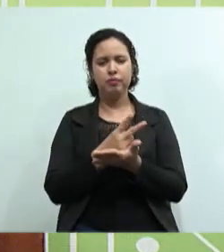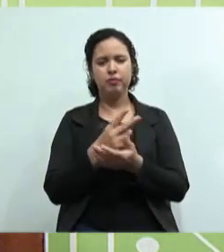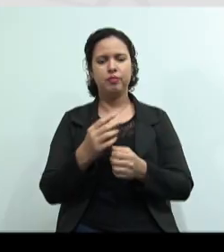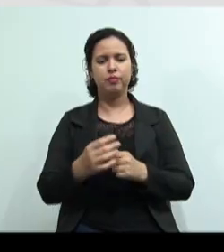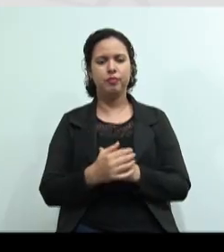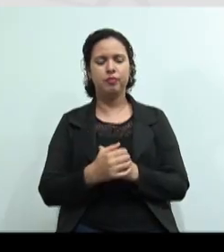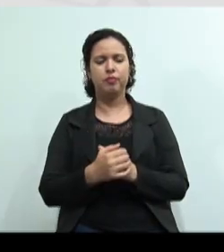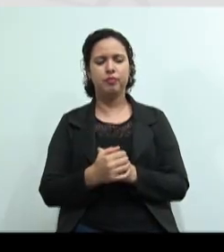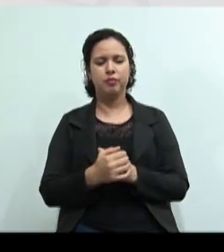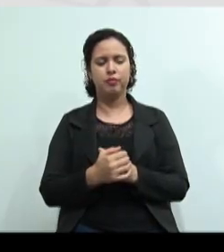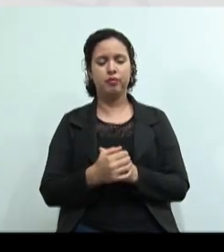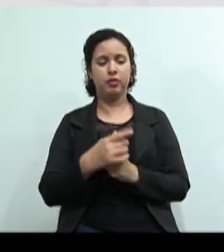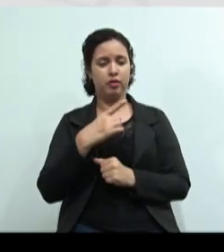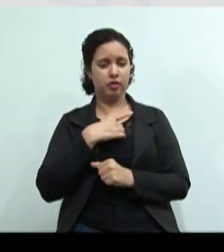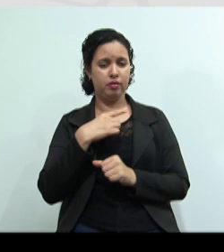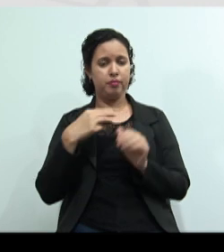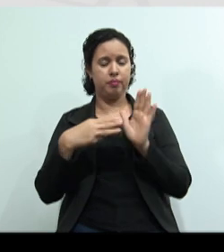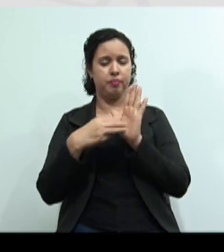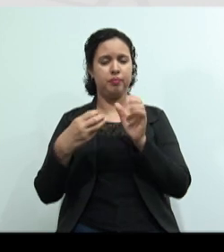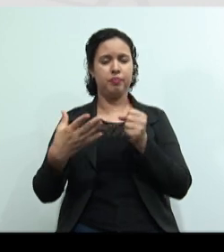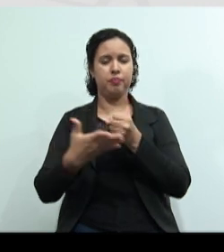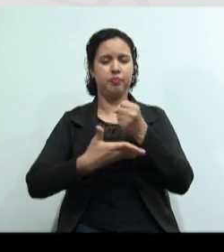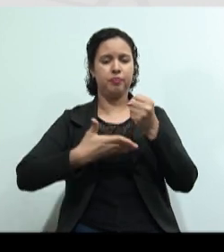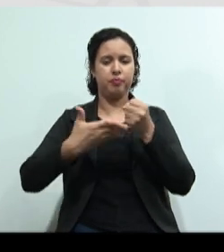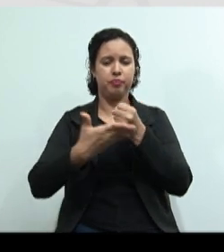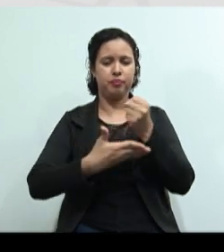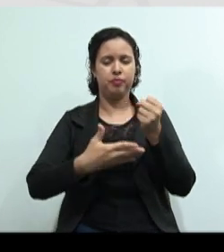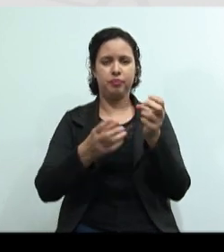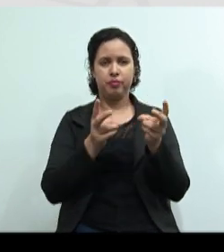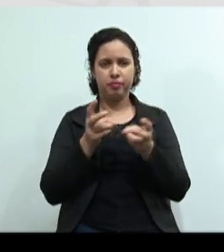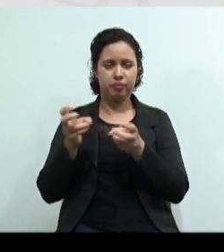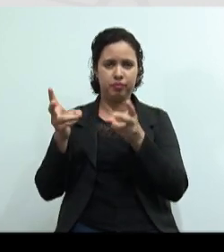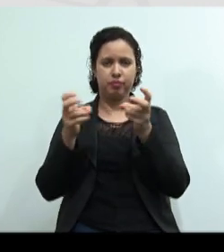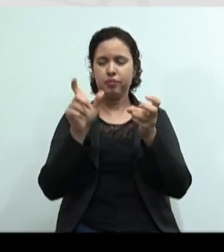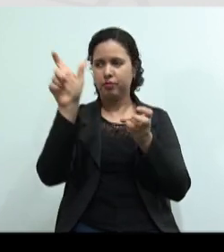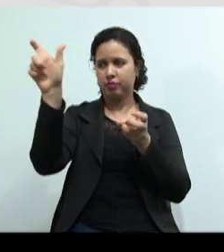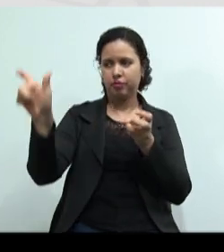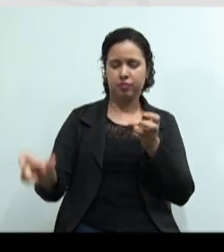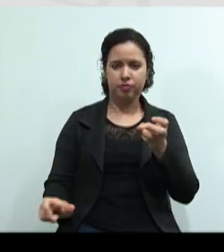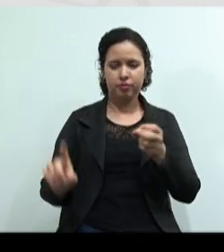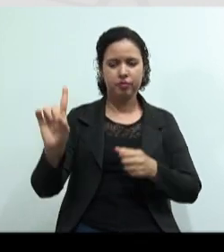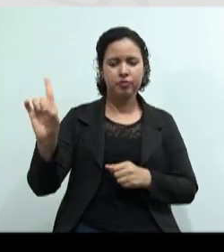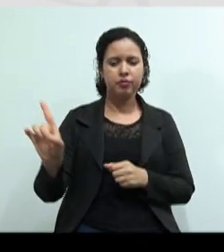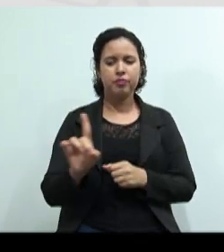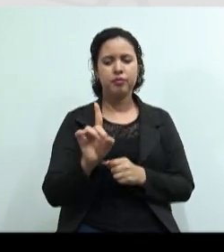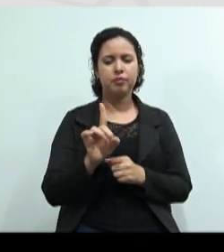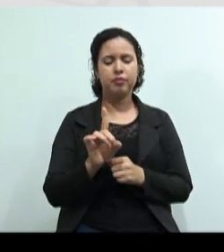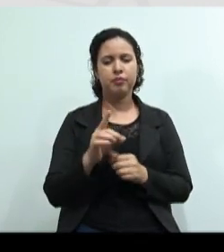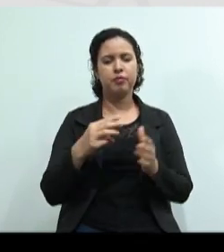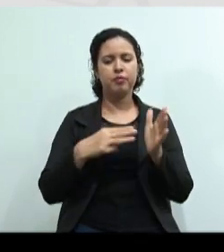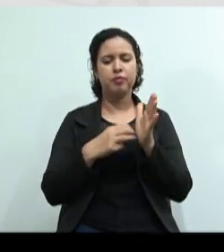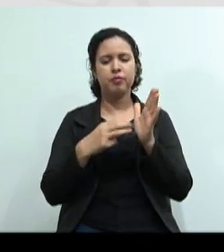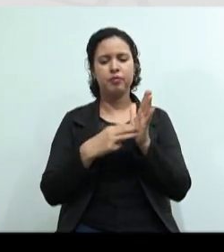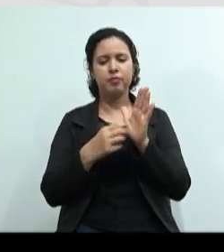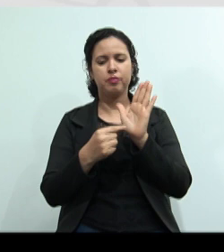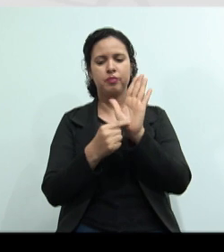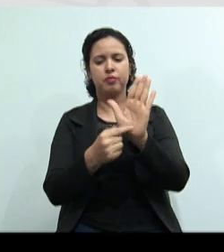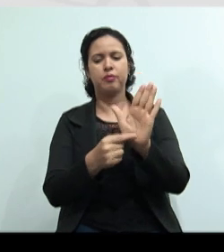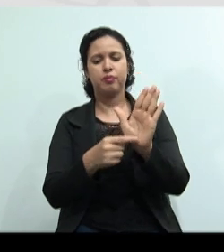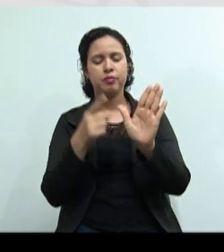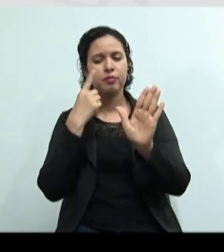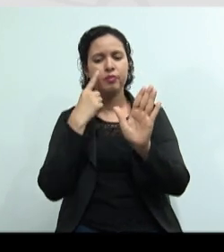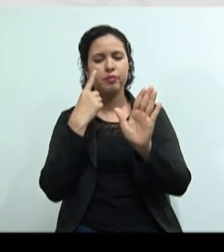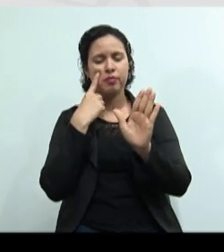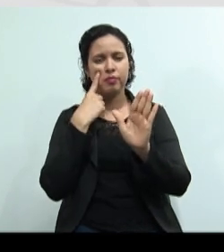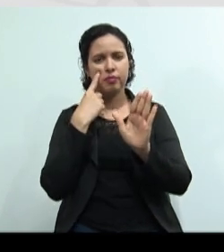slides. Então nós temos o método baseado no valor percebido pelo consumidor. Esse método ele consiste em verificar